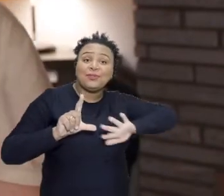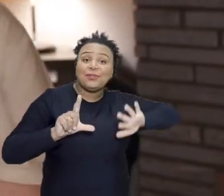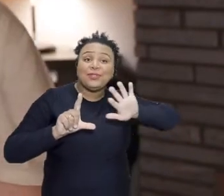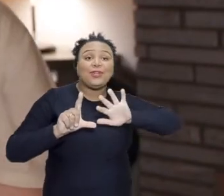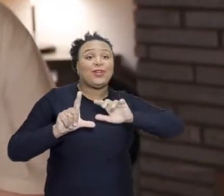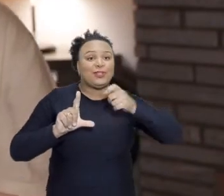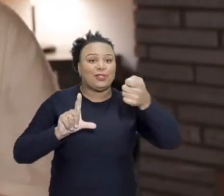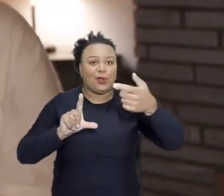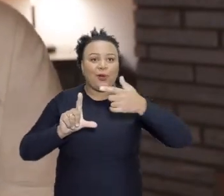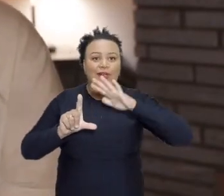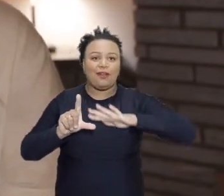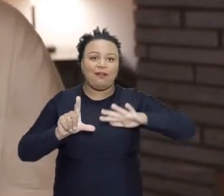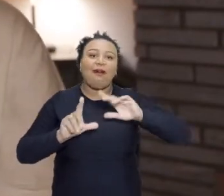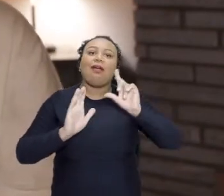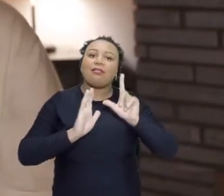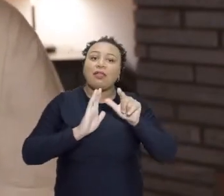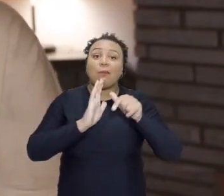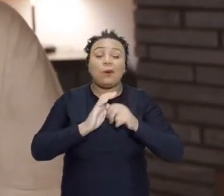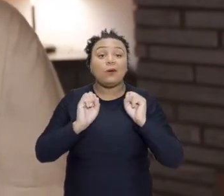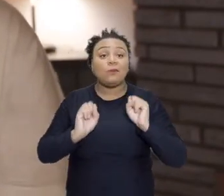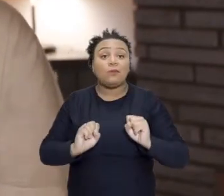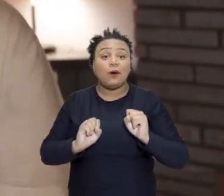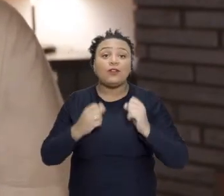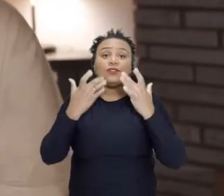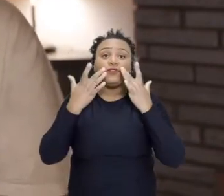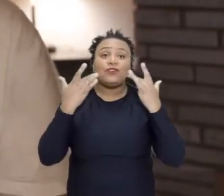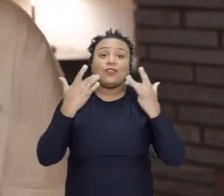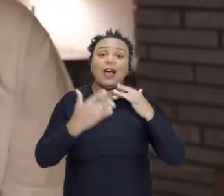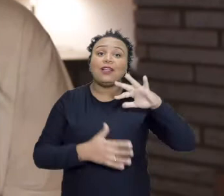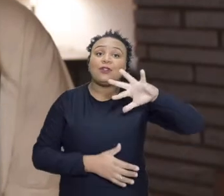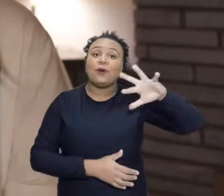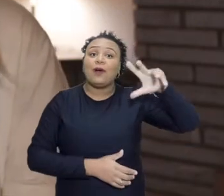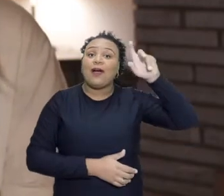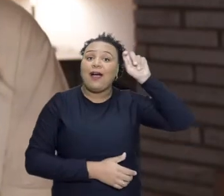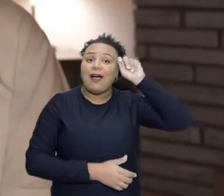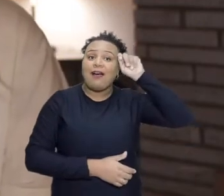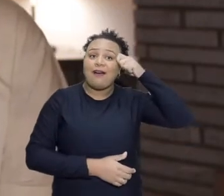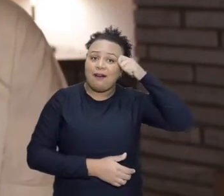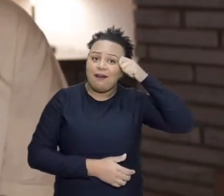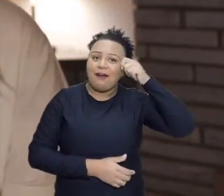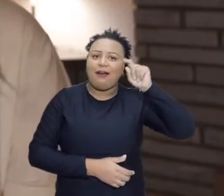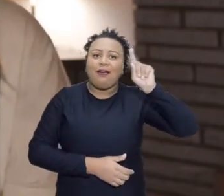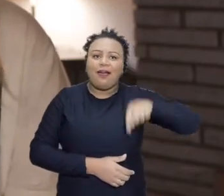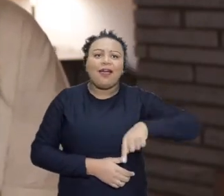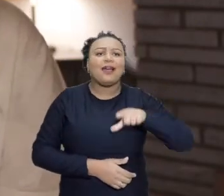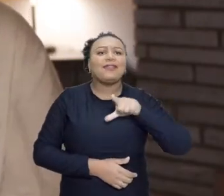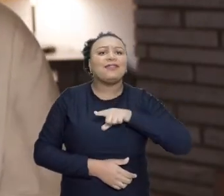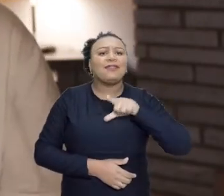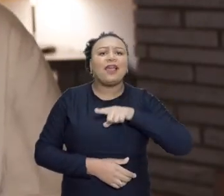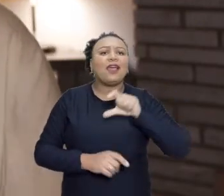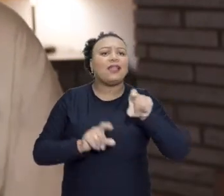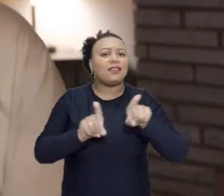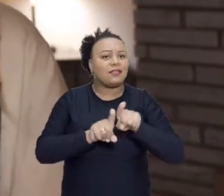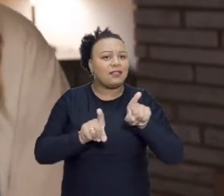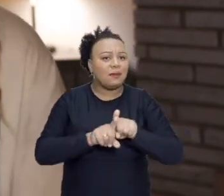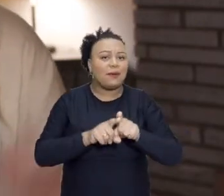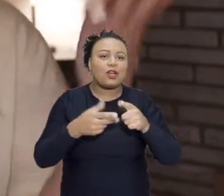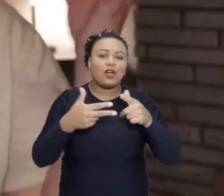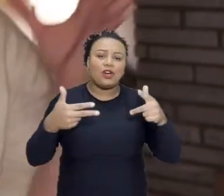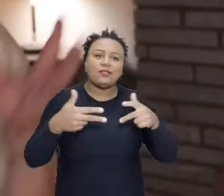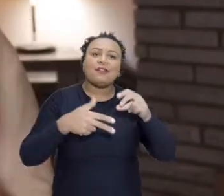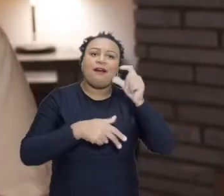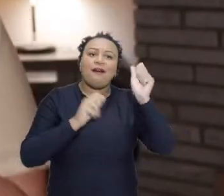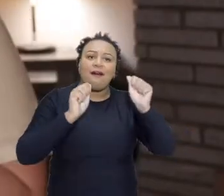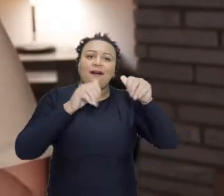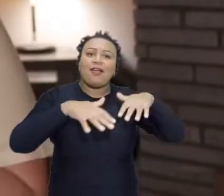Depois disso, a gente pode trazer o teatro africano. O teatro africano, ele trazia já também essa coisa dos rituais, né?